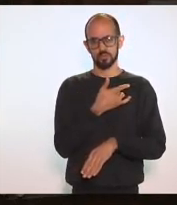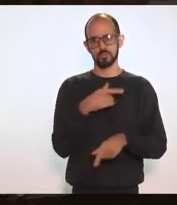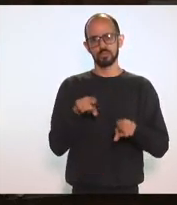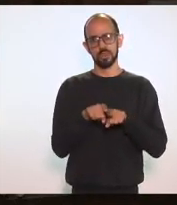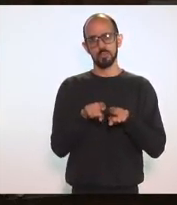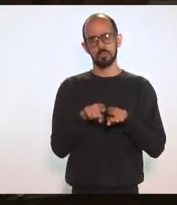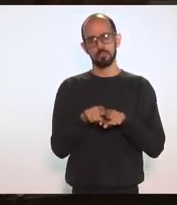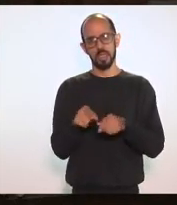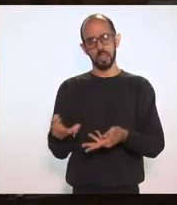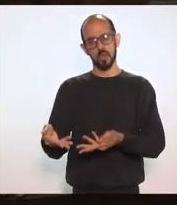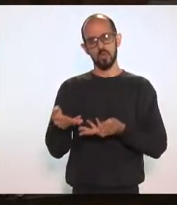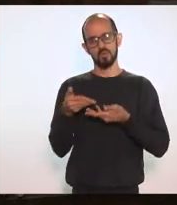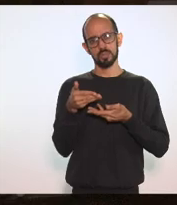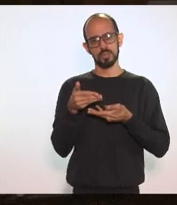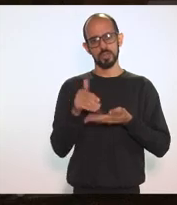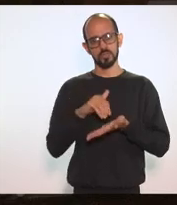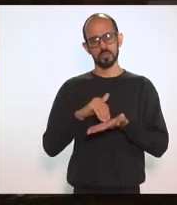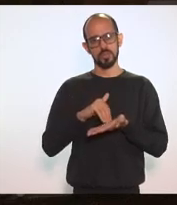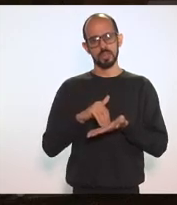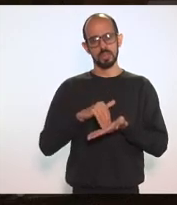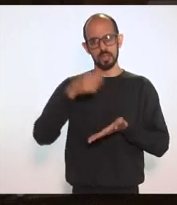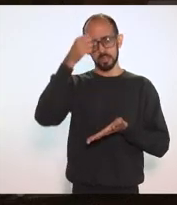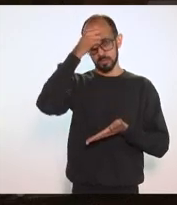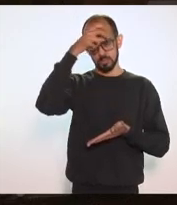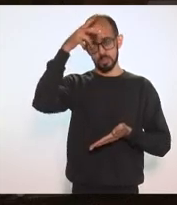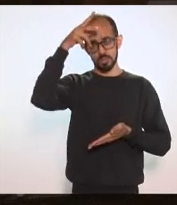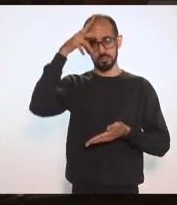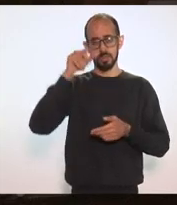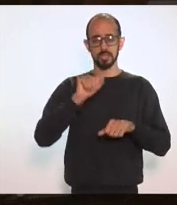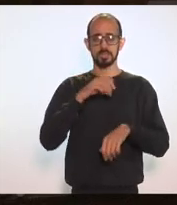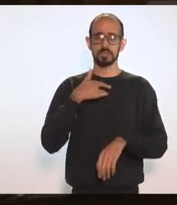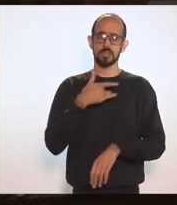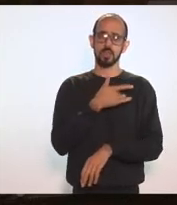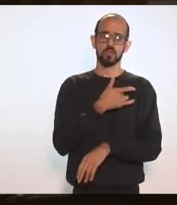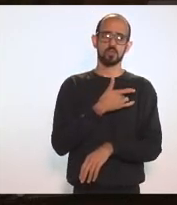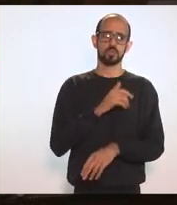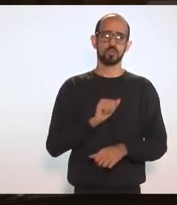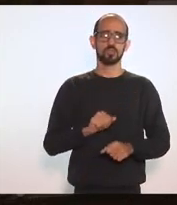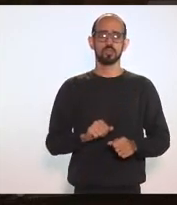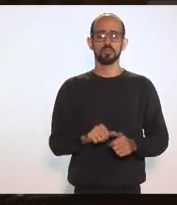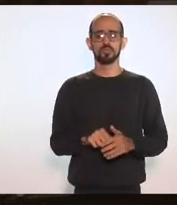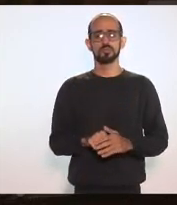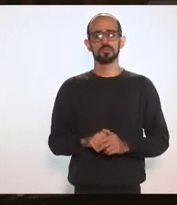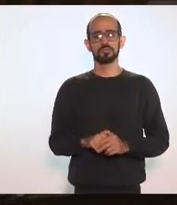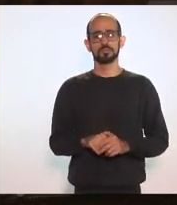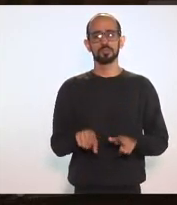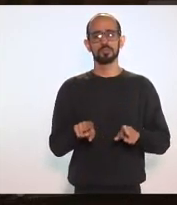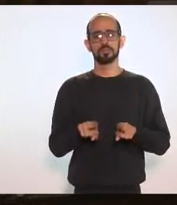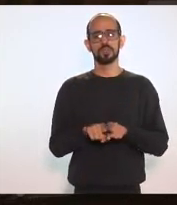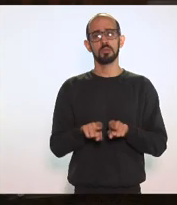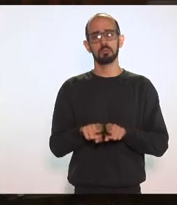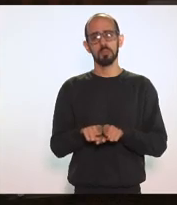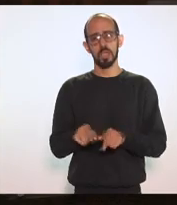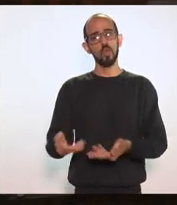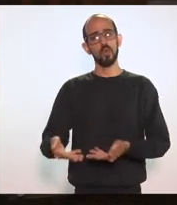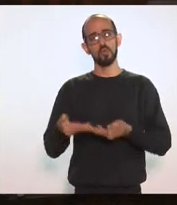chamando para conversa as secretarias municipais de saúde, chamando para conversa